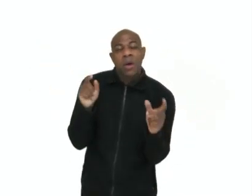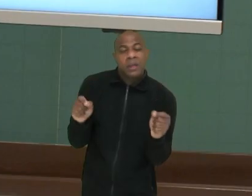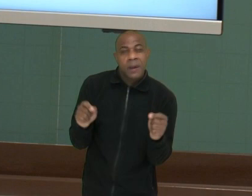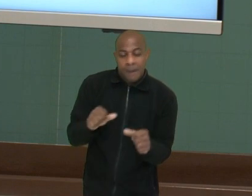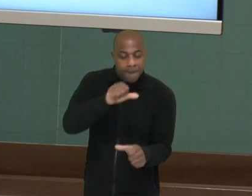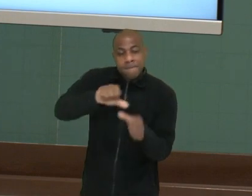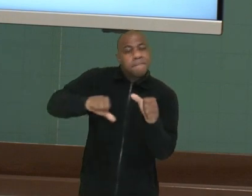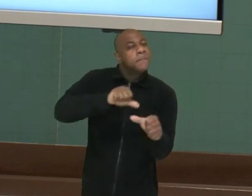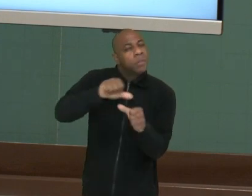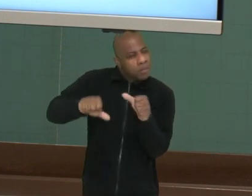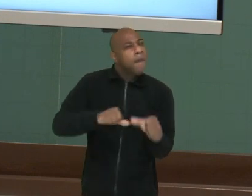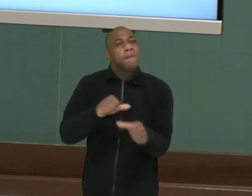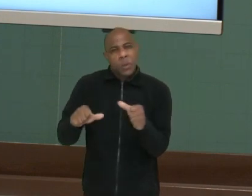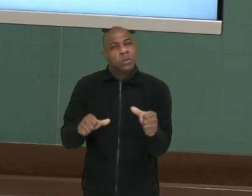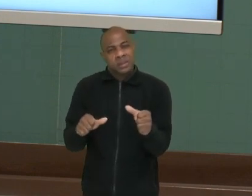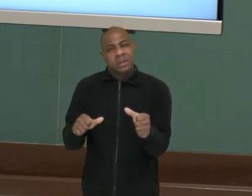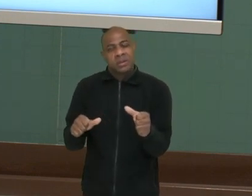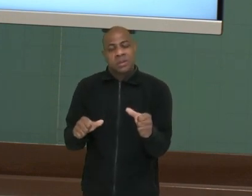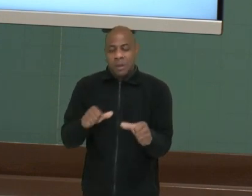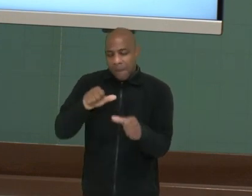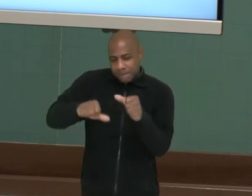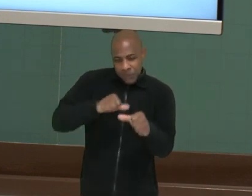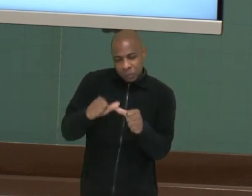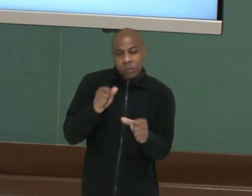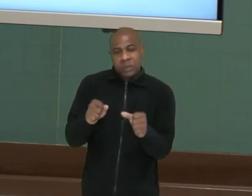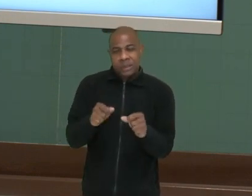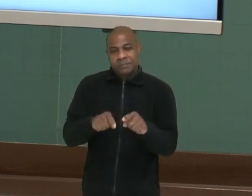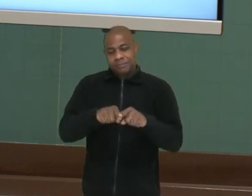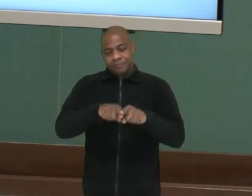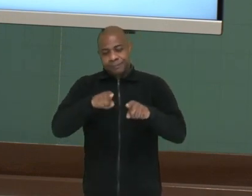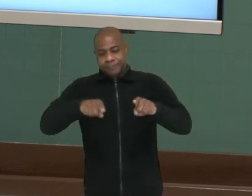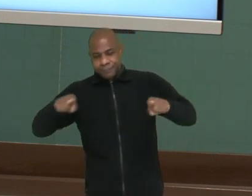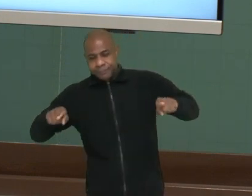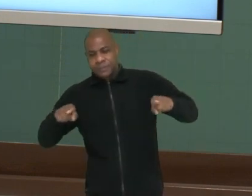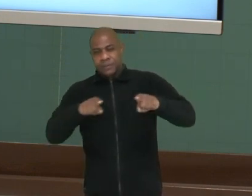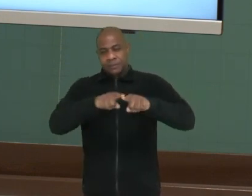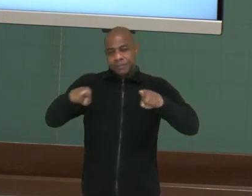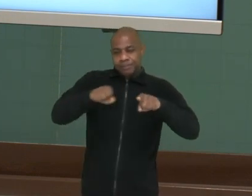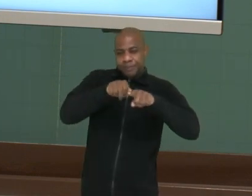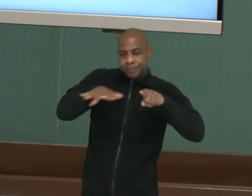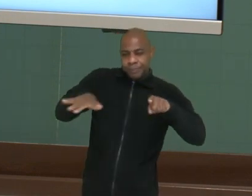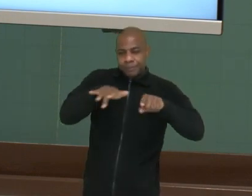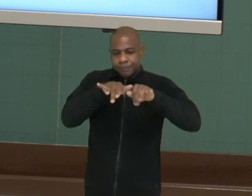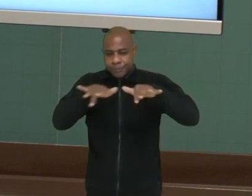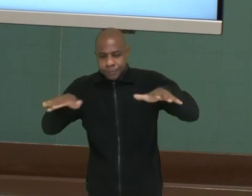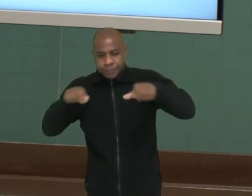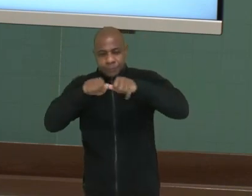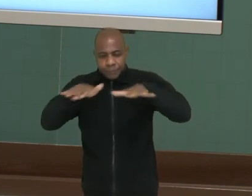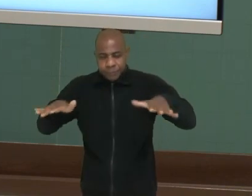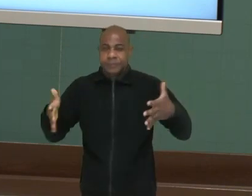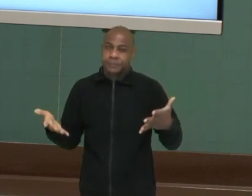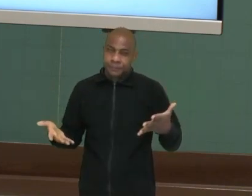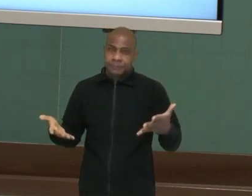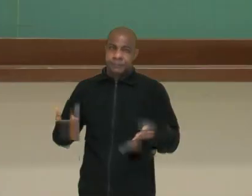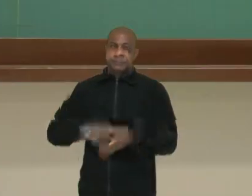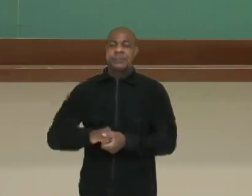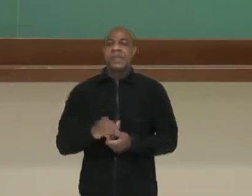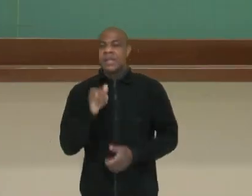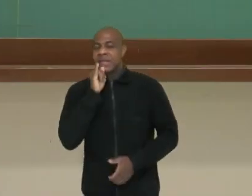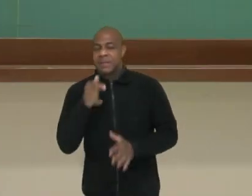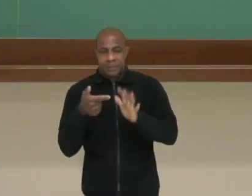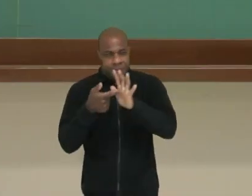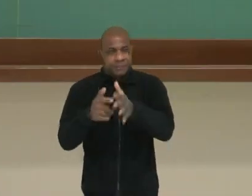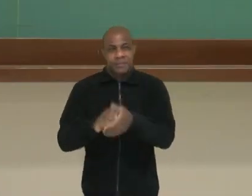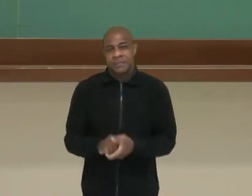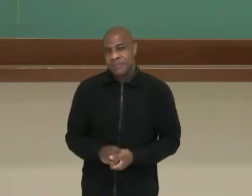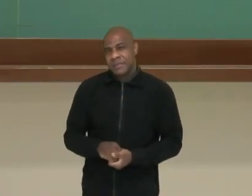muda bastante a sua frequência. Nós temos aí as ondas eletromagnéticas de diferentes frequências. Por exemplo, se pega